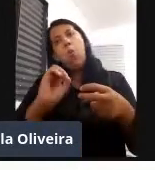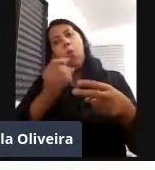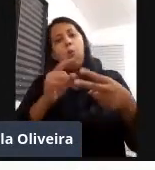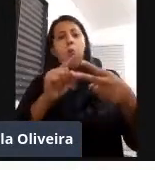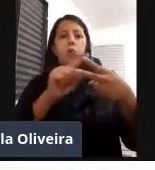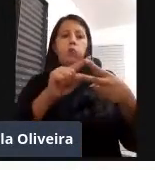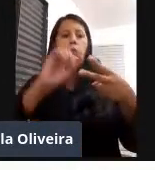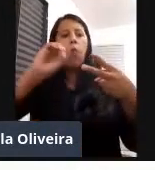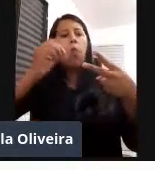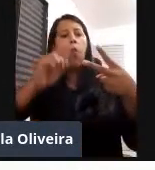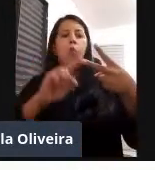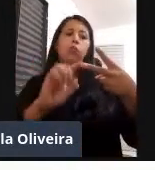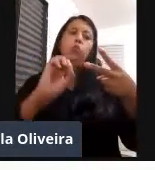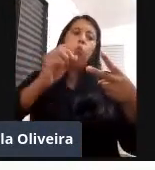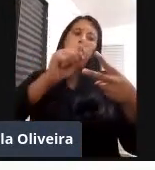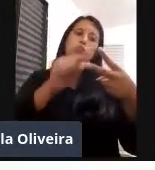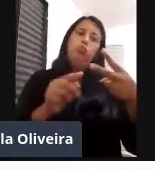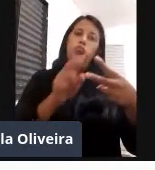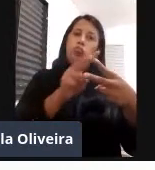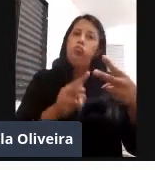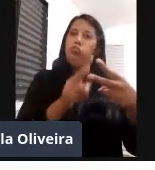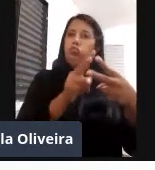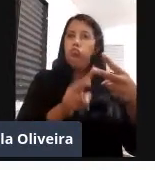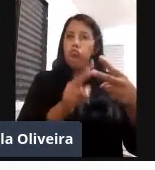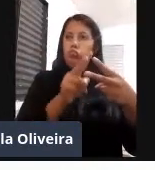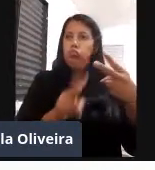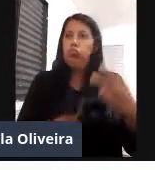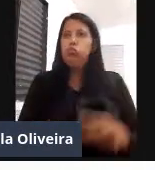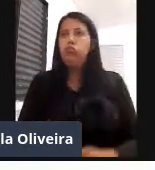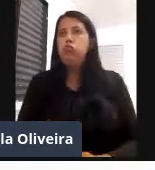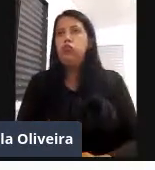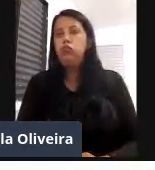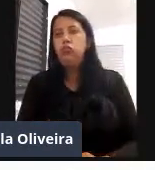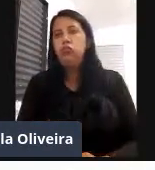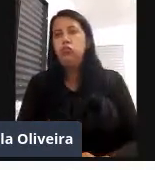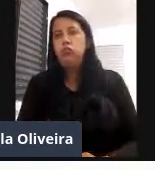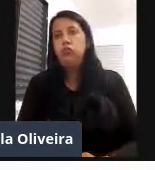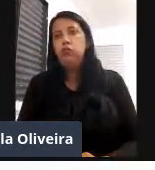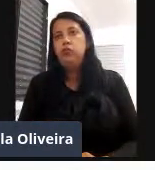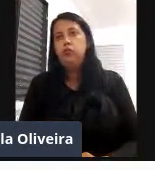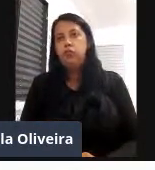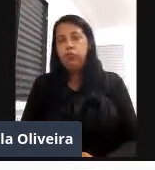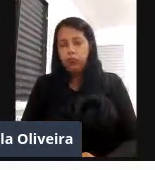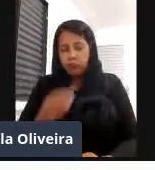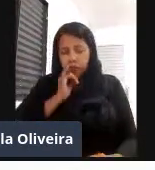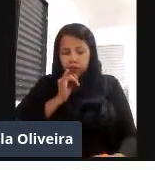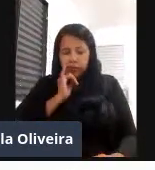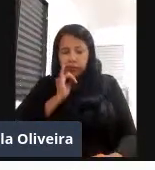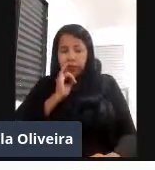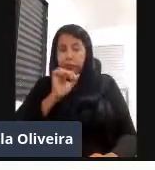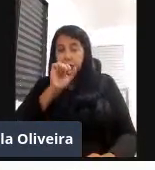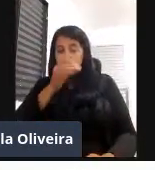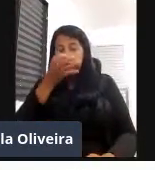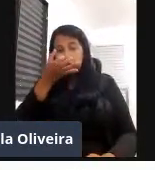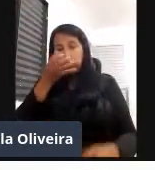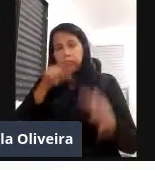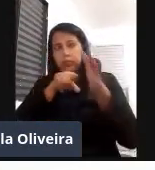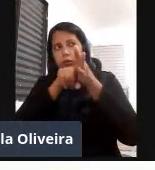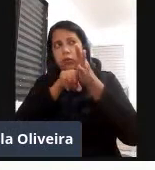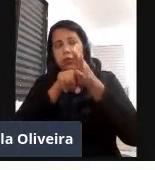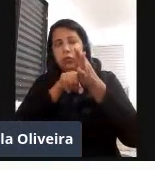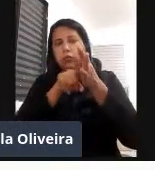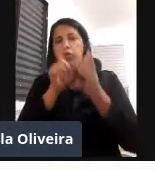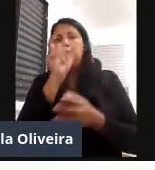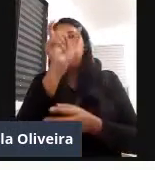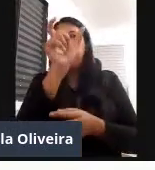não entendi nada. Calma, vamos lá. Eu tenho uma palavra-chave 1, que eu chamei de dados governamentais, certo? Tudo bem que ela é composta, mas a gente